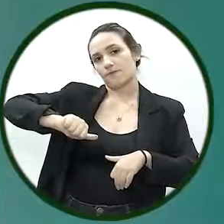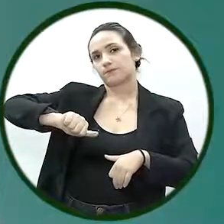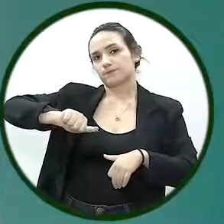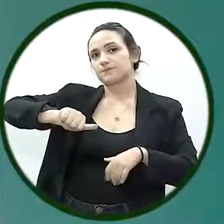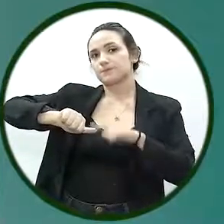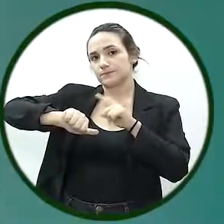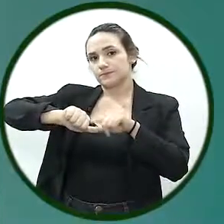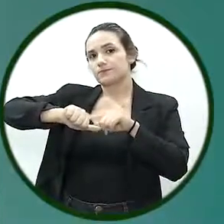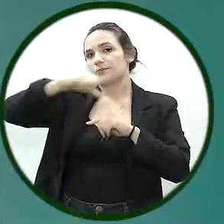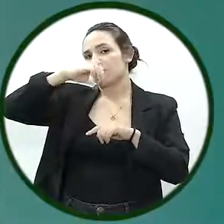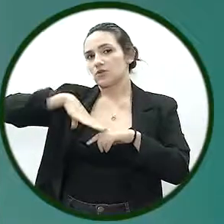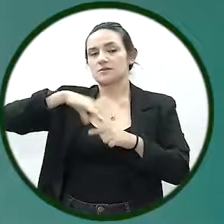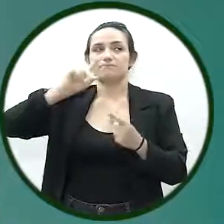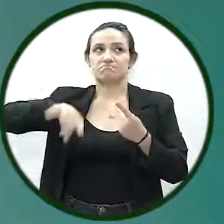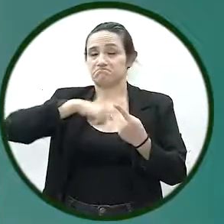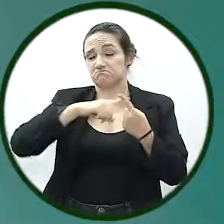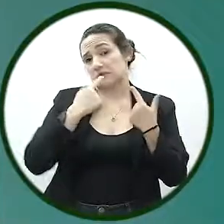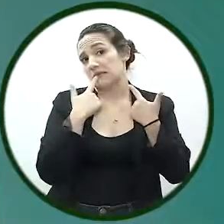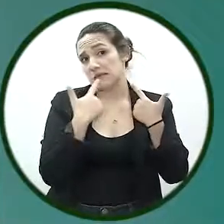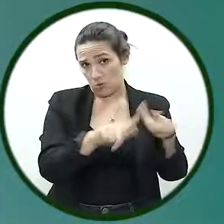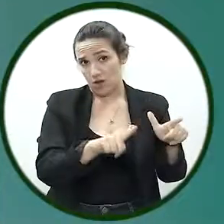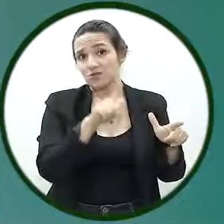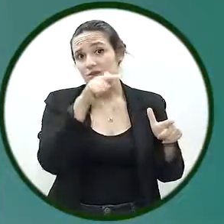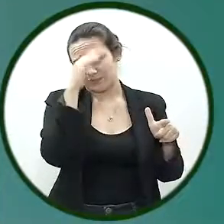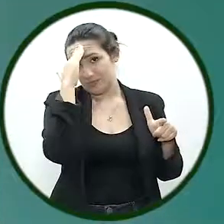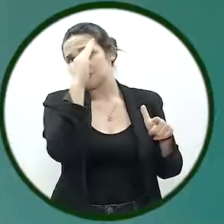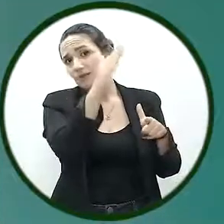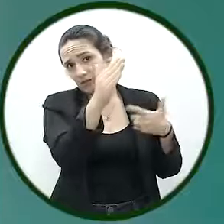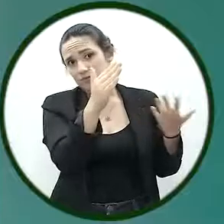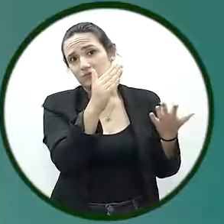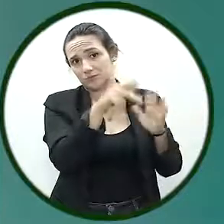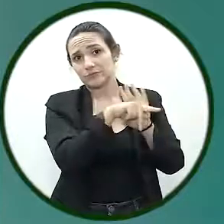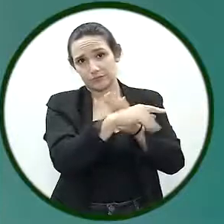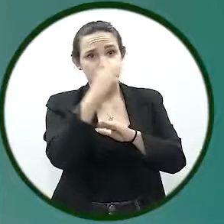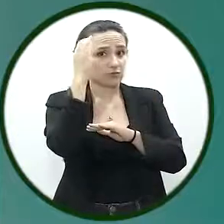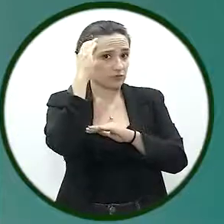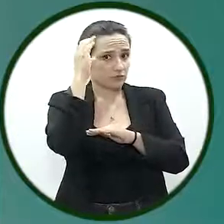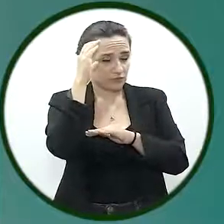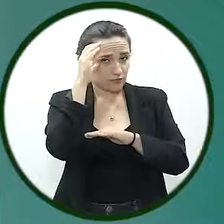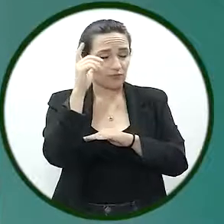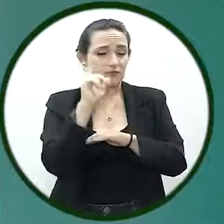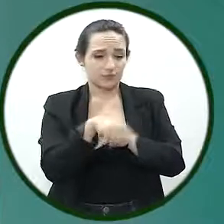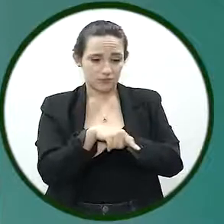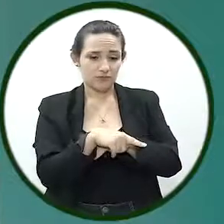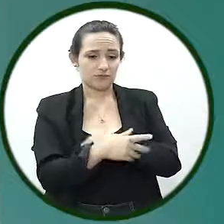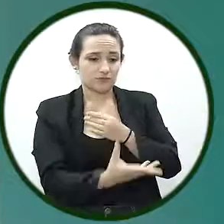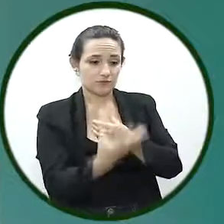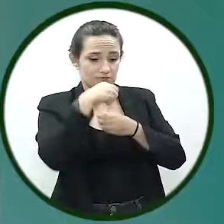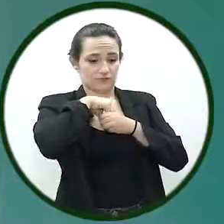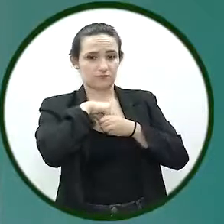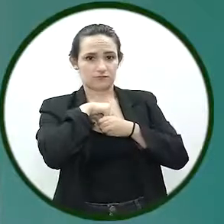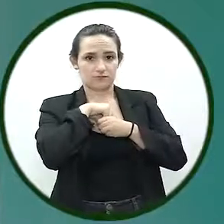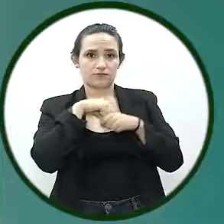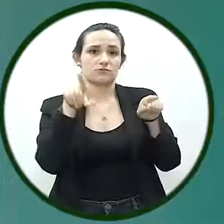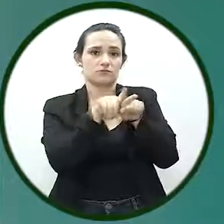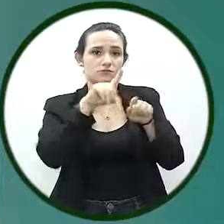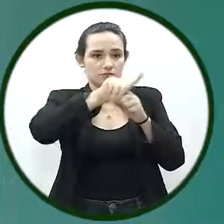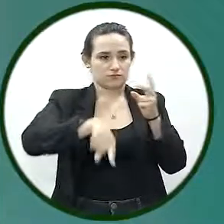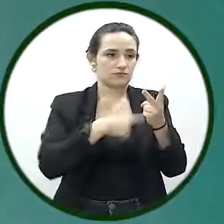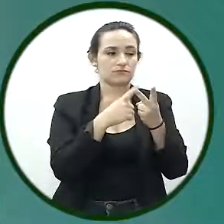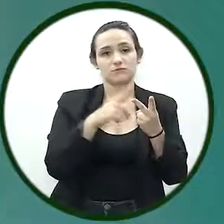Eu citei a linguagem, né, que é o principal na constituição dessa consciência, né, essa relação, essa internalização, mas nós temos, por